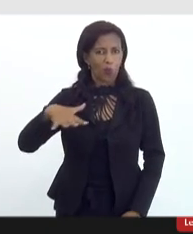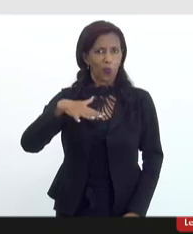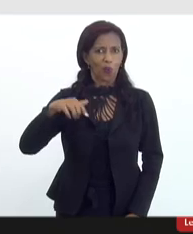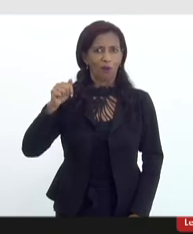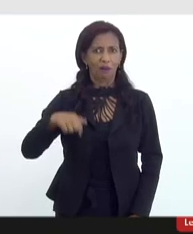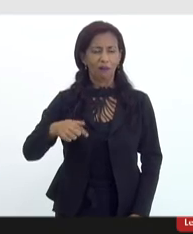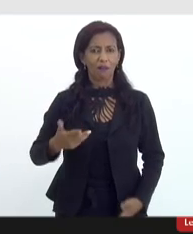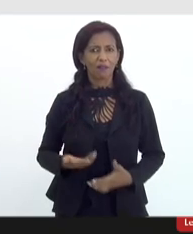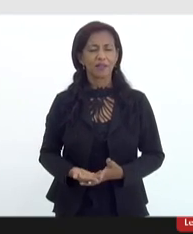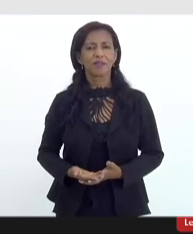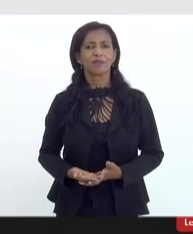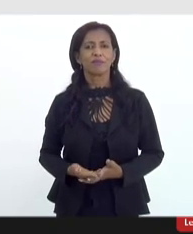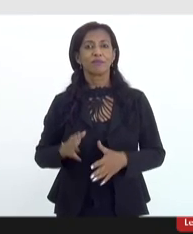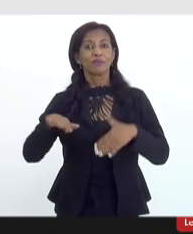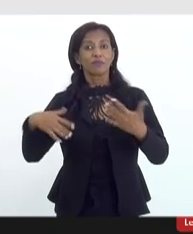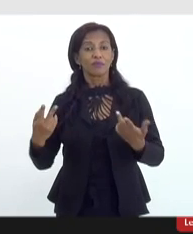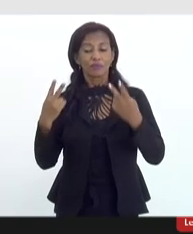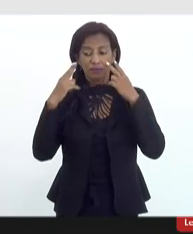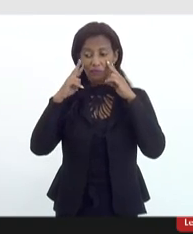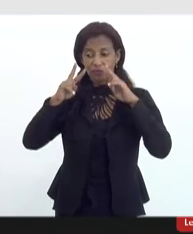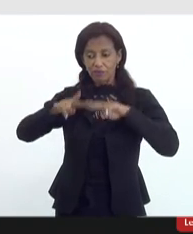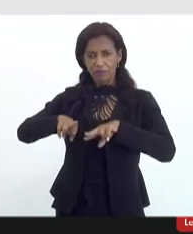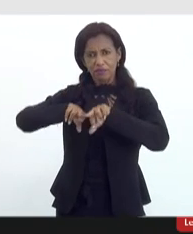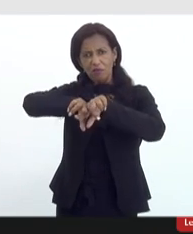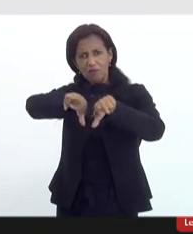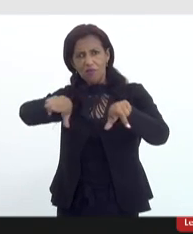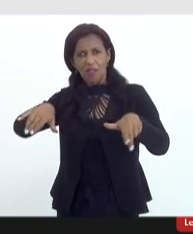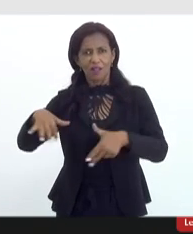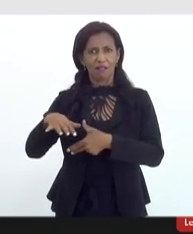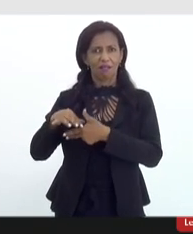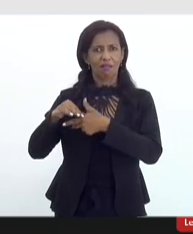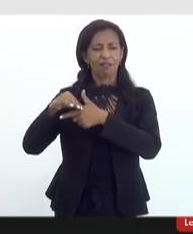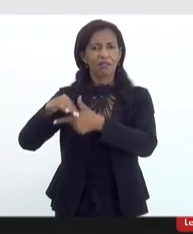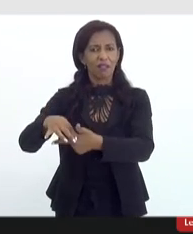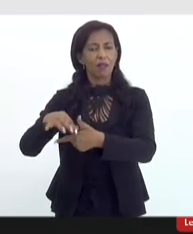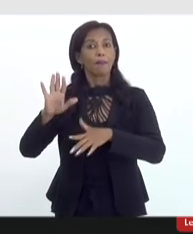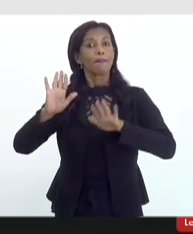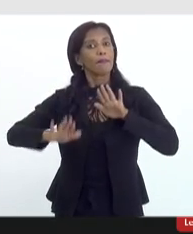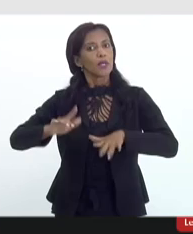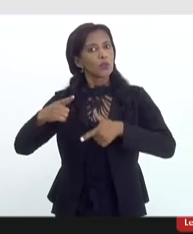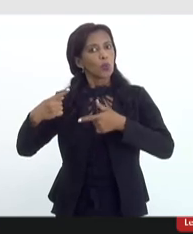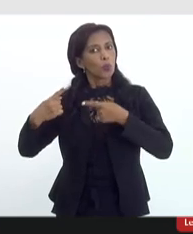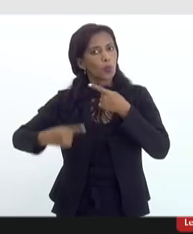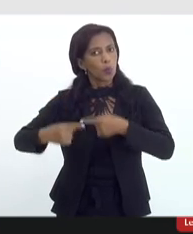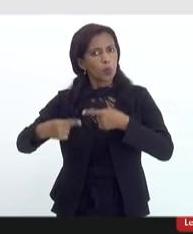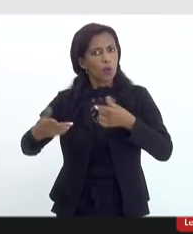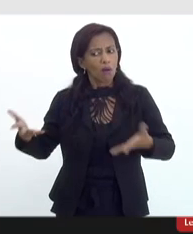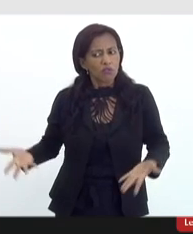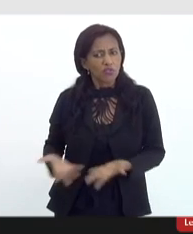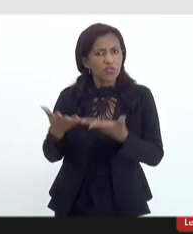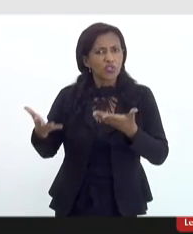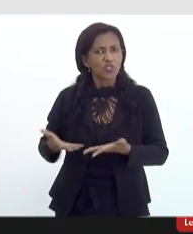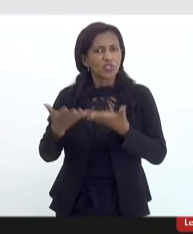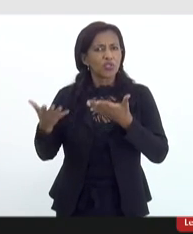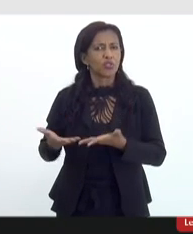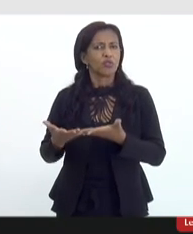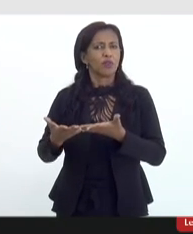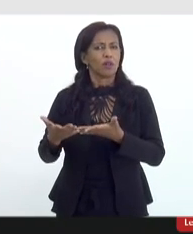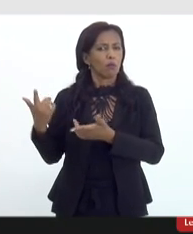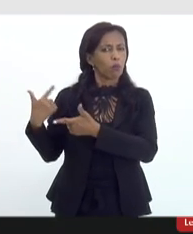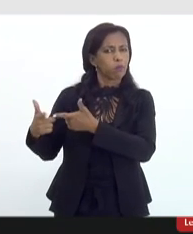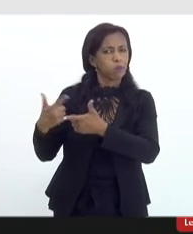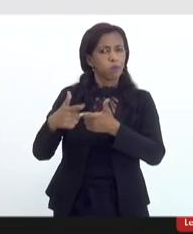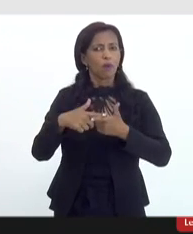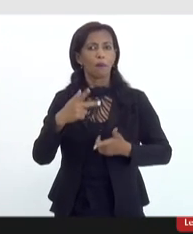supralocal, tá? Quando a gente vê várias lideranças e mesmo políticos, né, ativando uma certa gramática religiosa